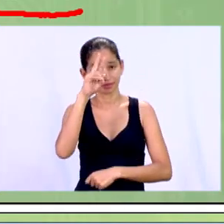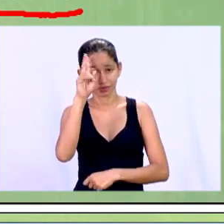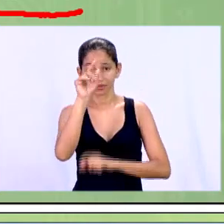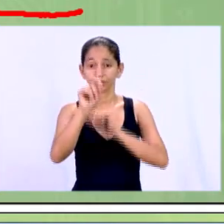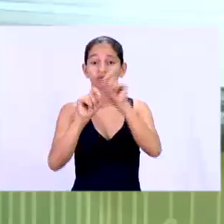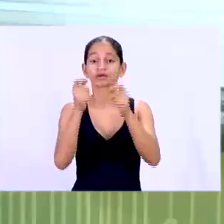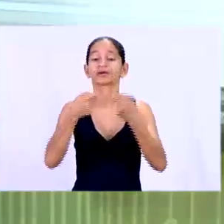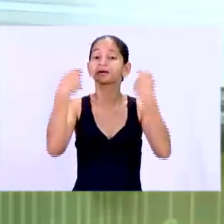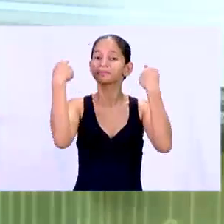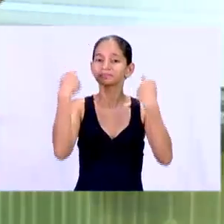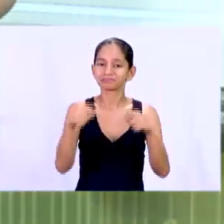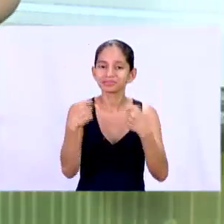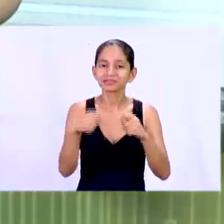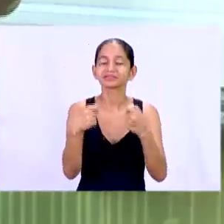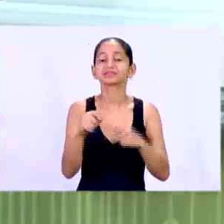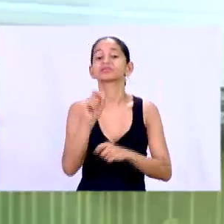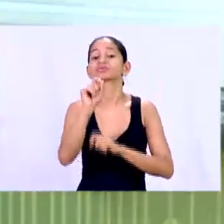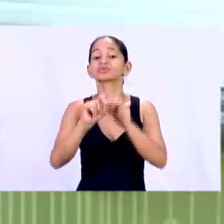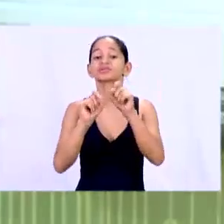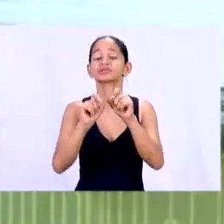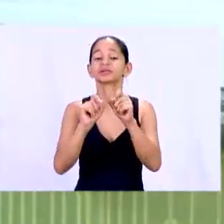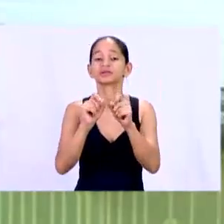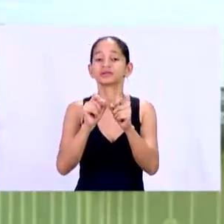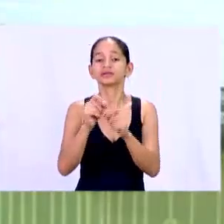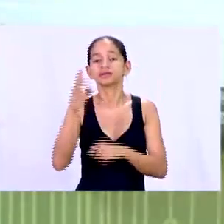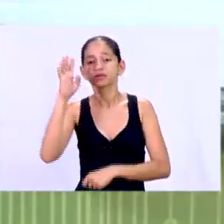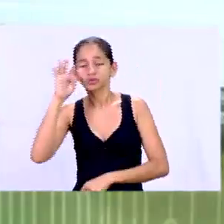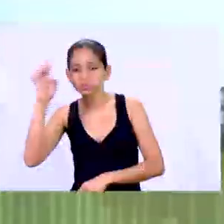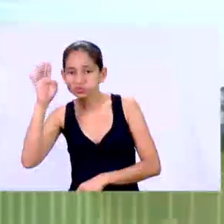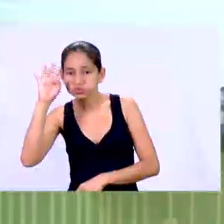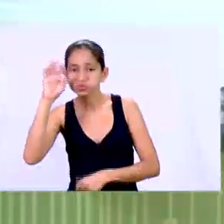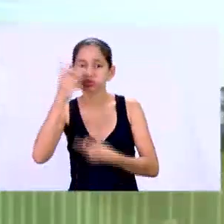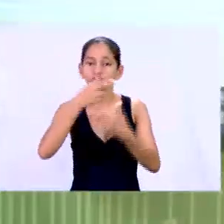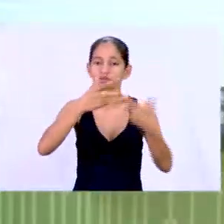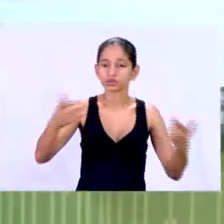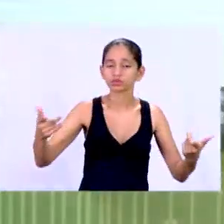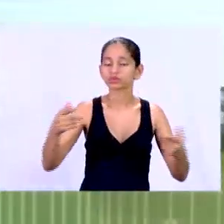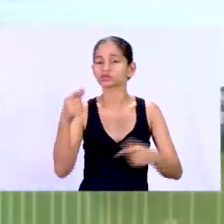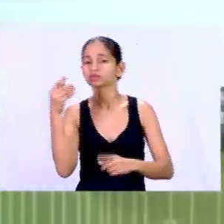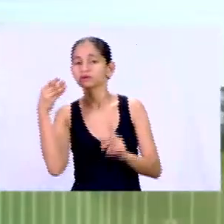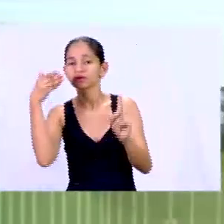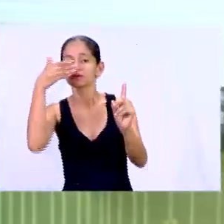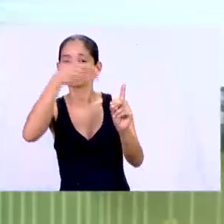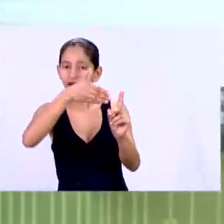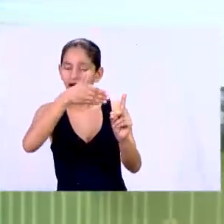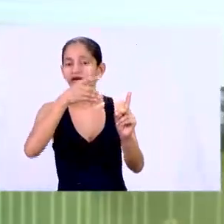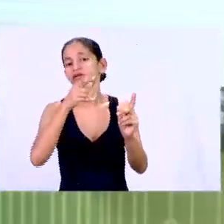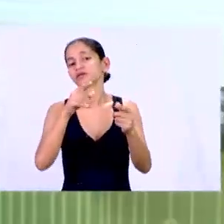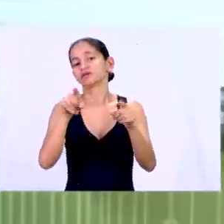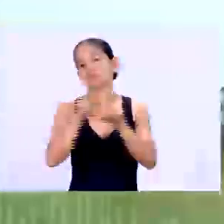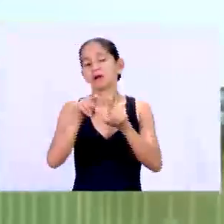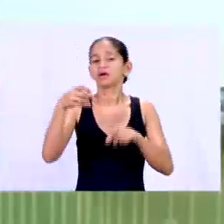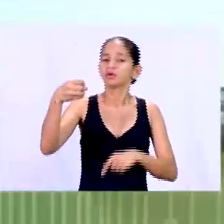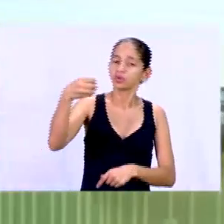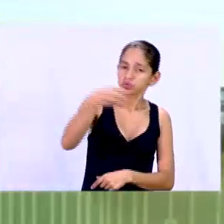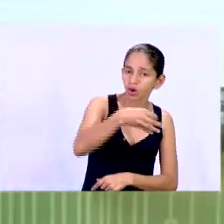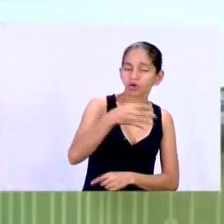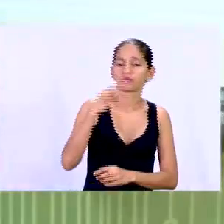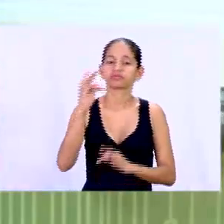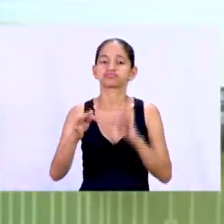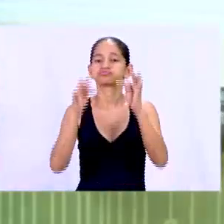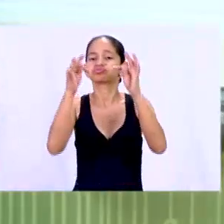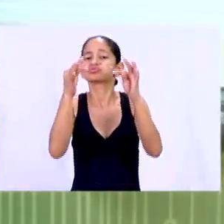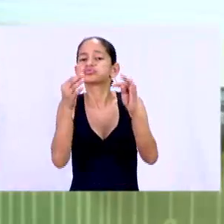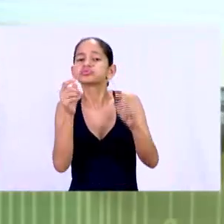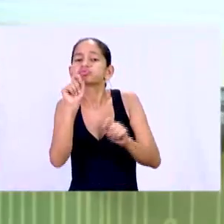uma necessidade muito grande de se refletir sobre essas questões, inovações